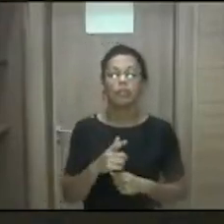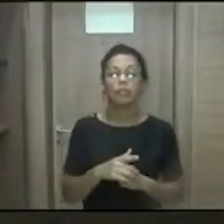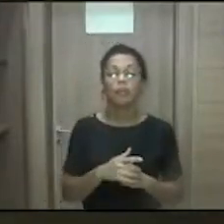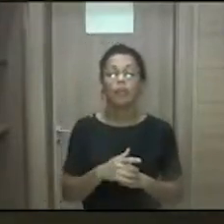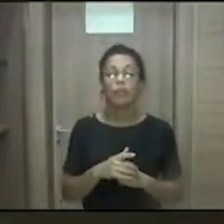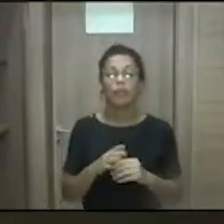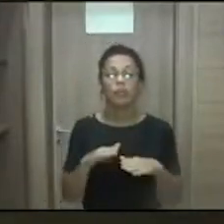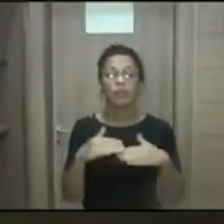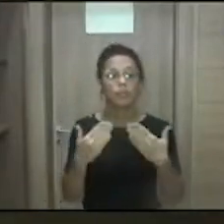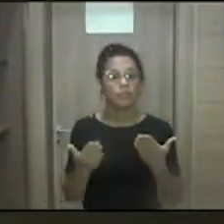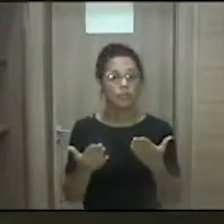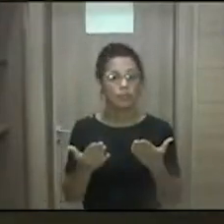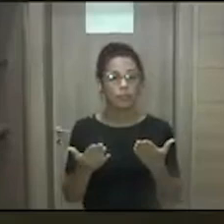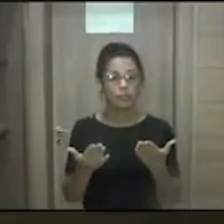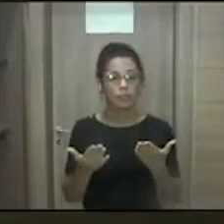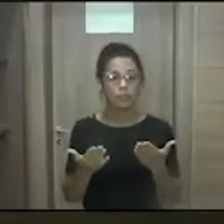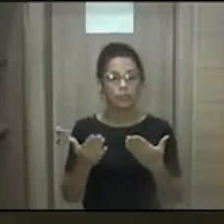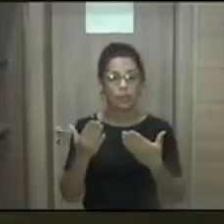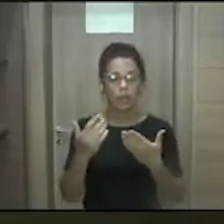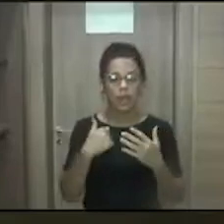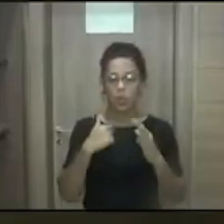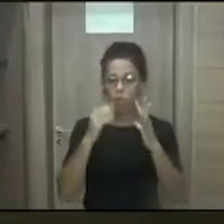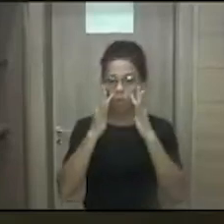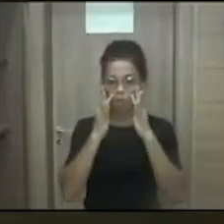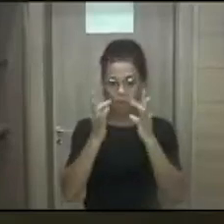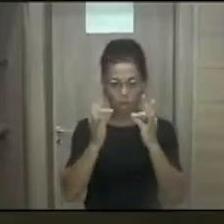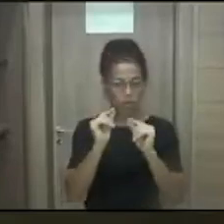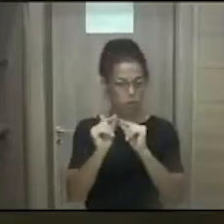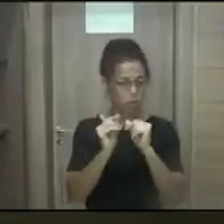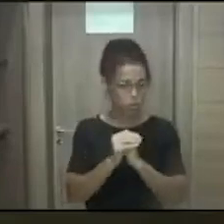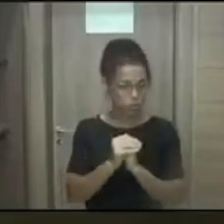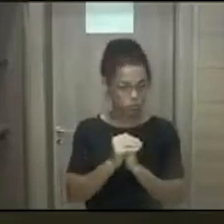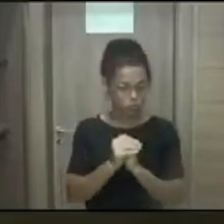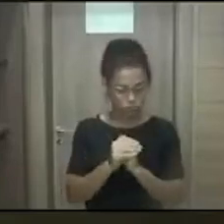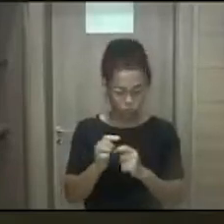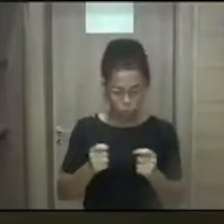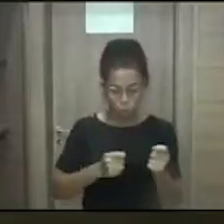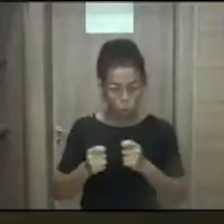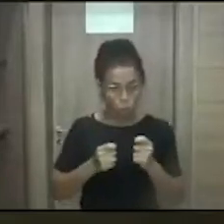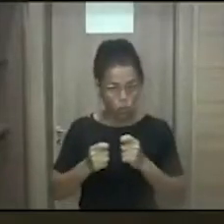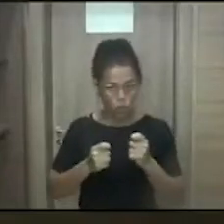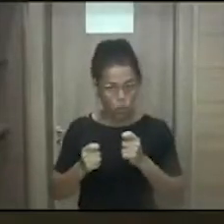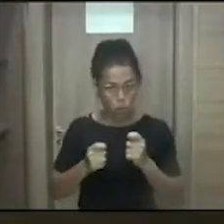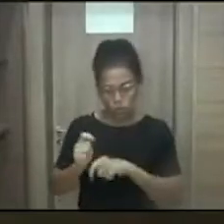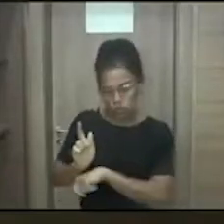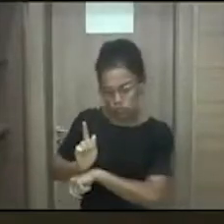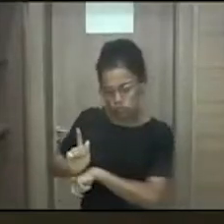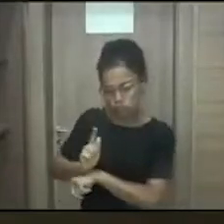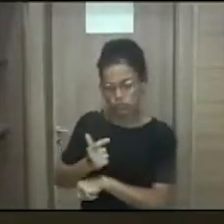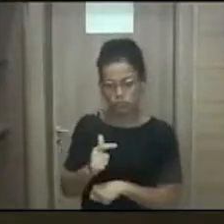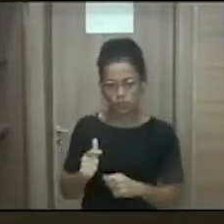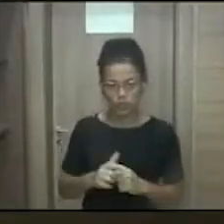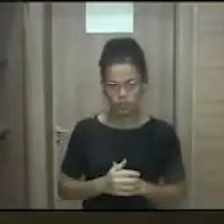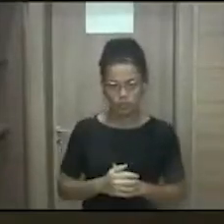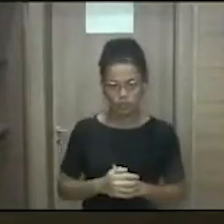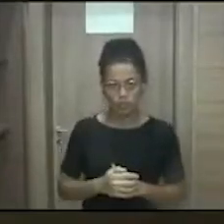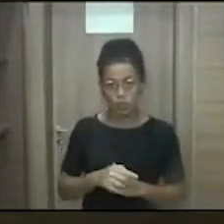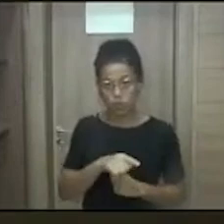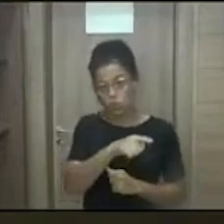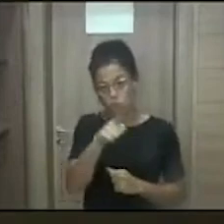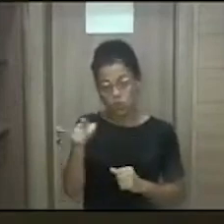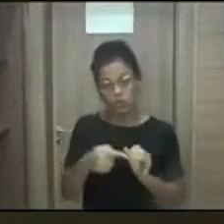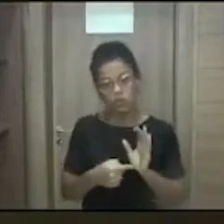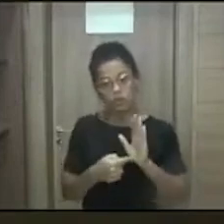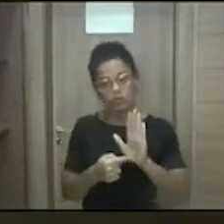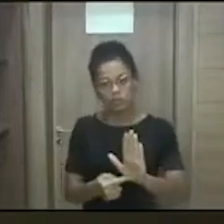assim, uma coisa que me chamou muita atenção é não ter esse controle da gestão, né, dessa que vocês trouxeram, enquanto esse levantamento